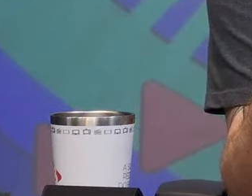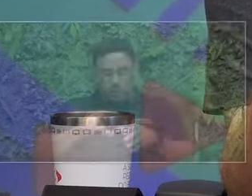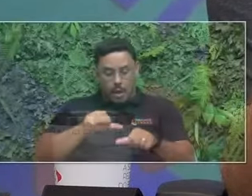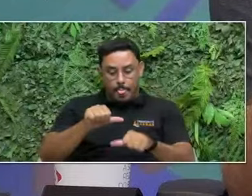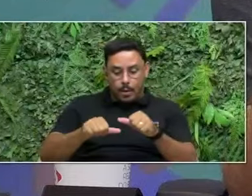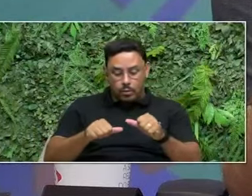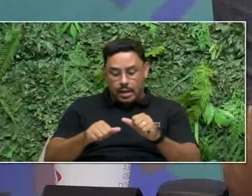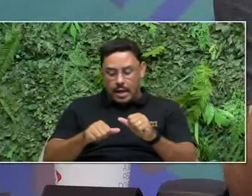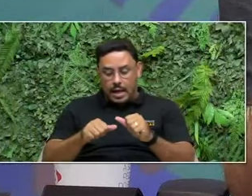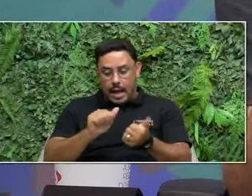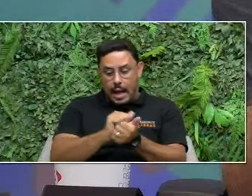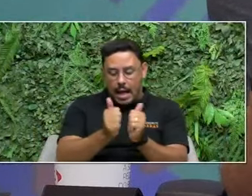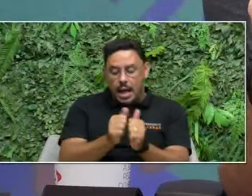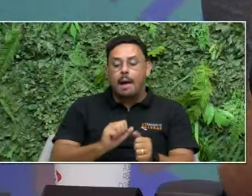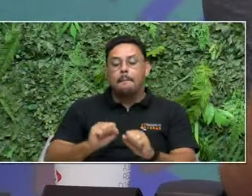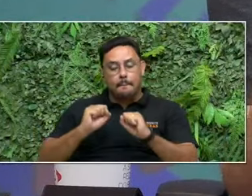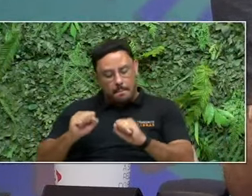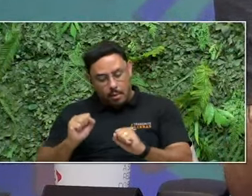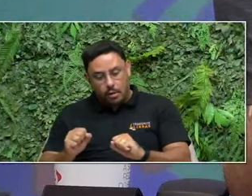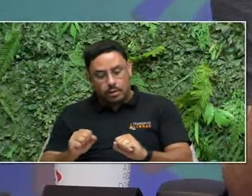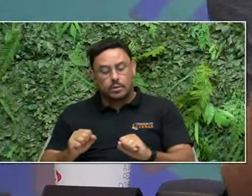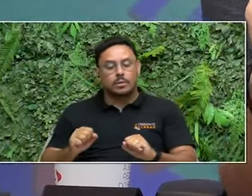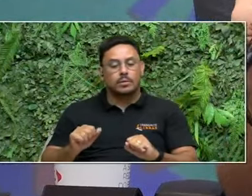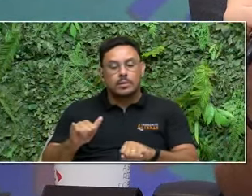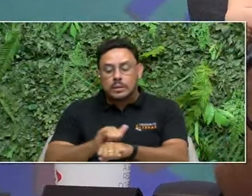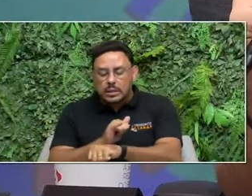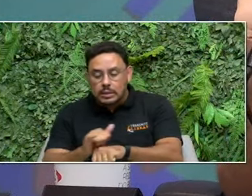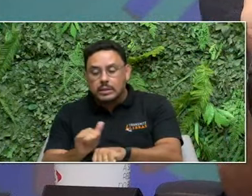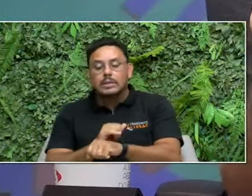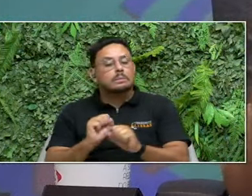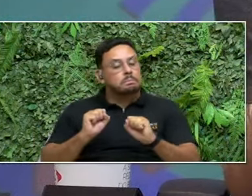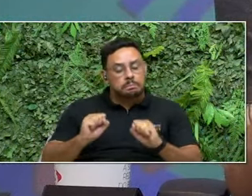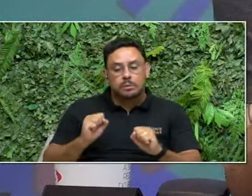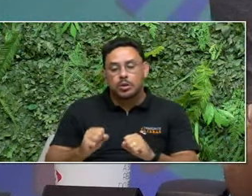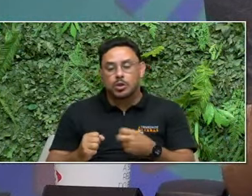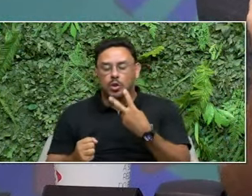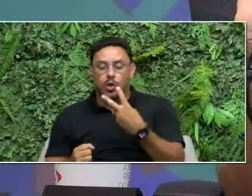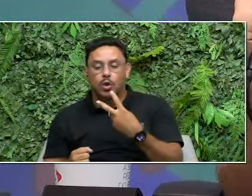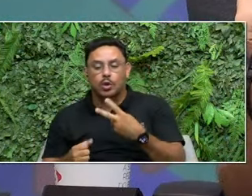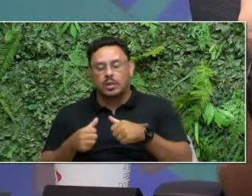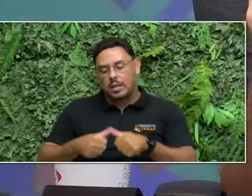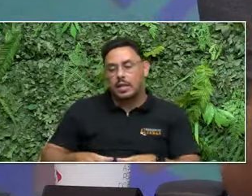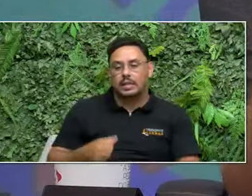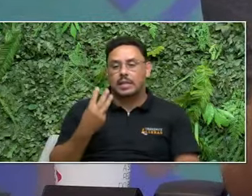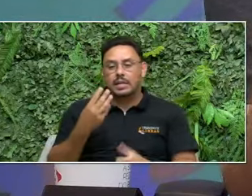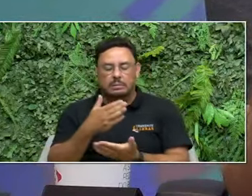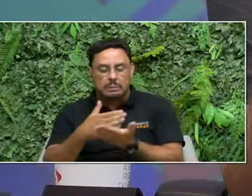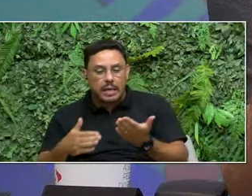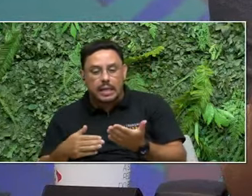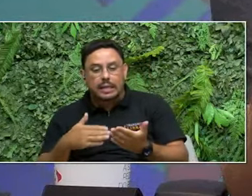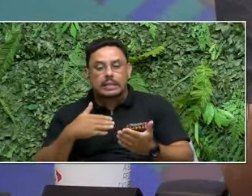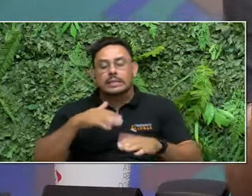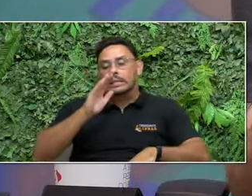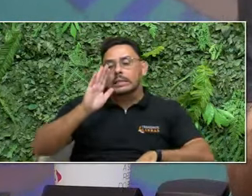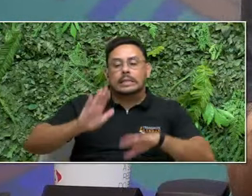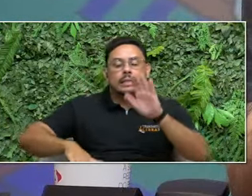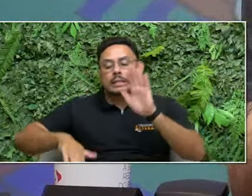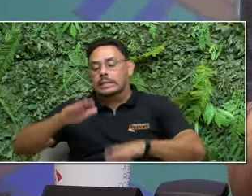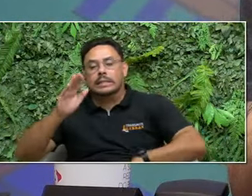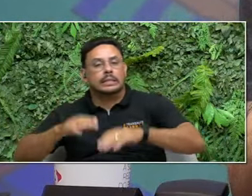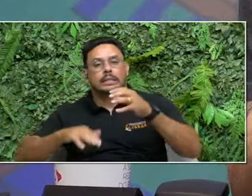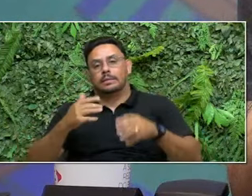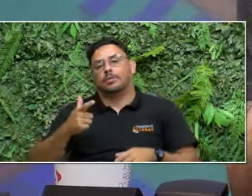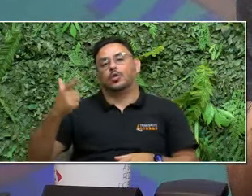mudar toda hora não se assustem vai jogar com Três zagueiros de vez em quando com dois de vez em quando dois atacantes de vez em quando três meia depende do jogo do